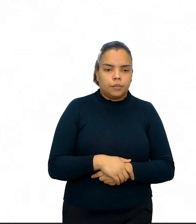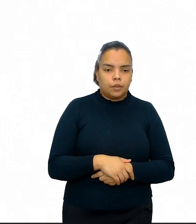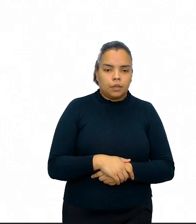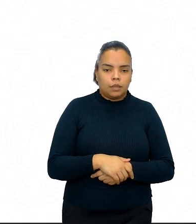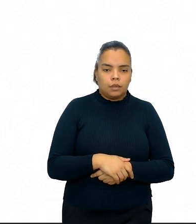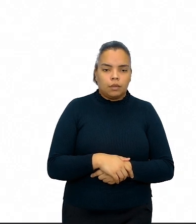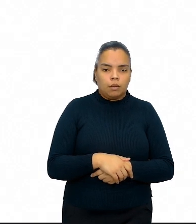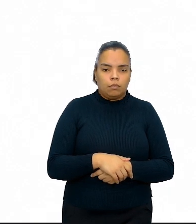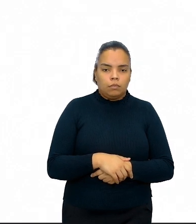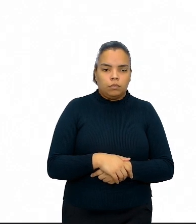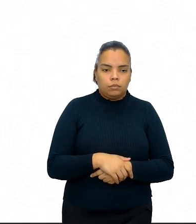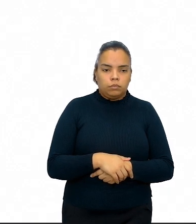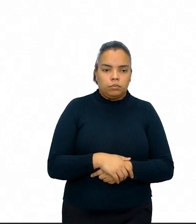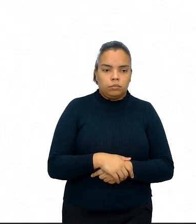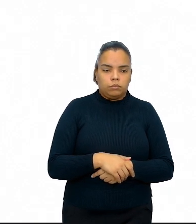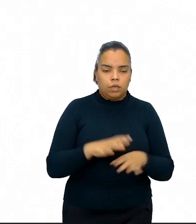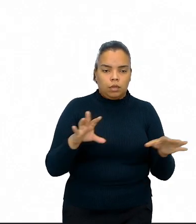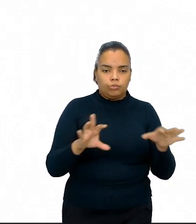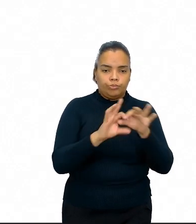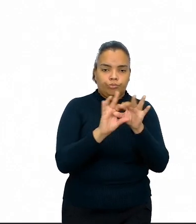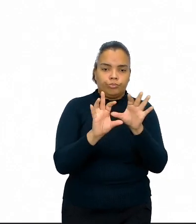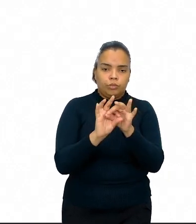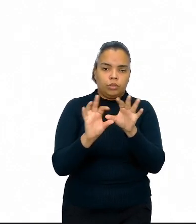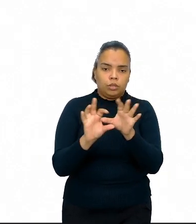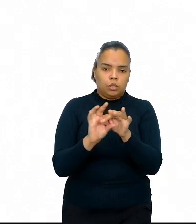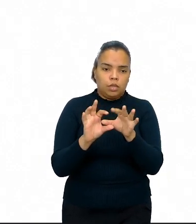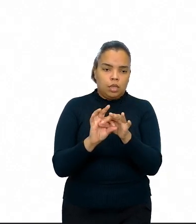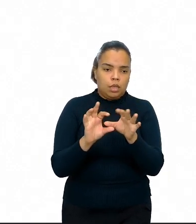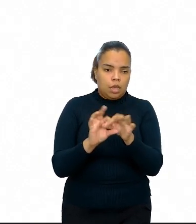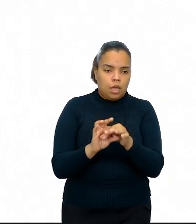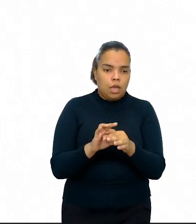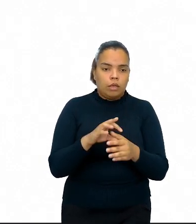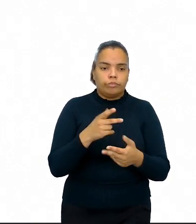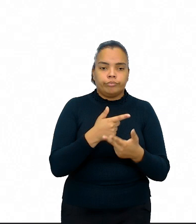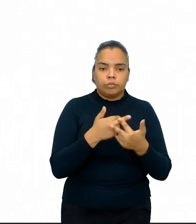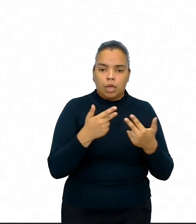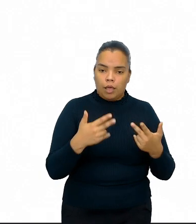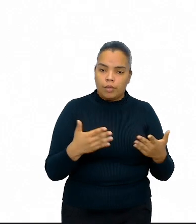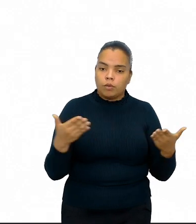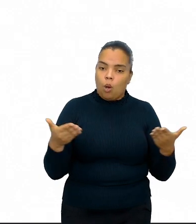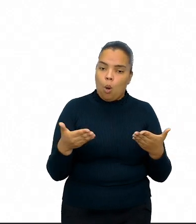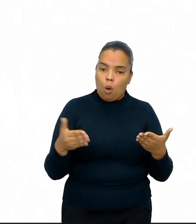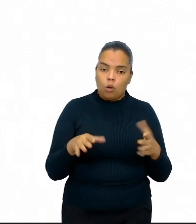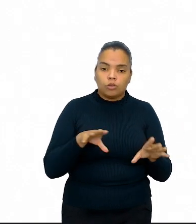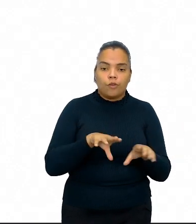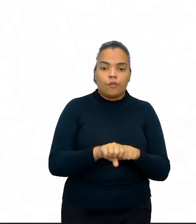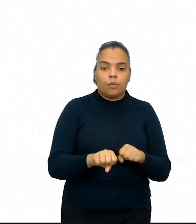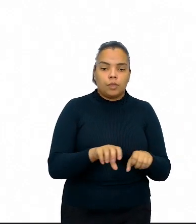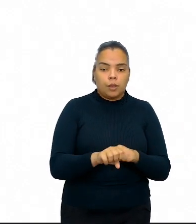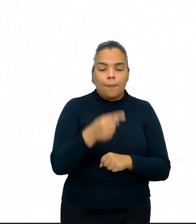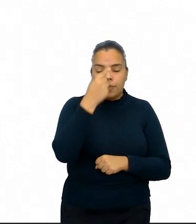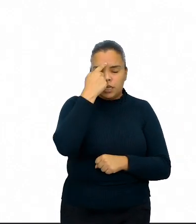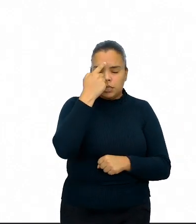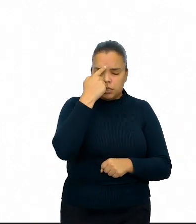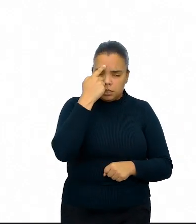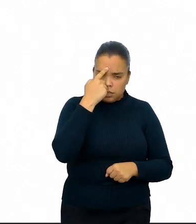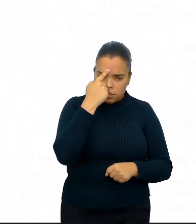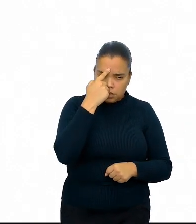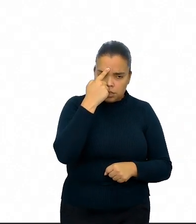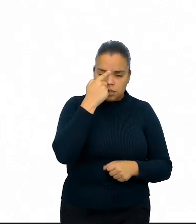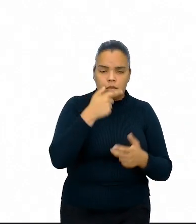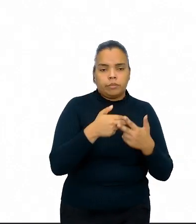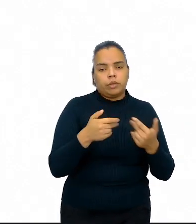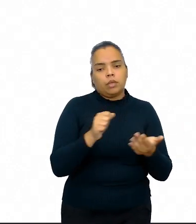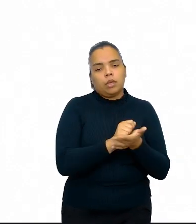associando, né, correlacionando com as sugestões que nós deixamos na nossa formação de hoje, pensando aí em abordagens que poderão favorecer